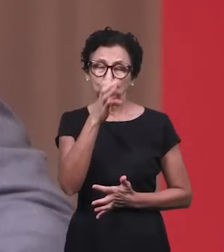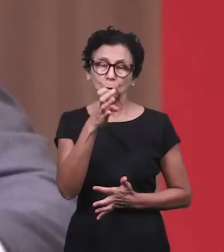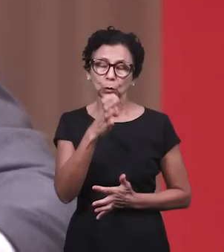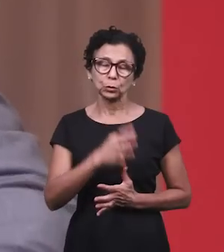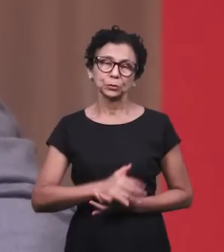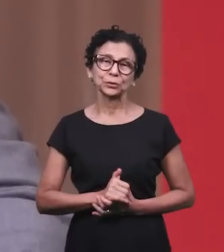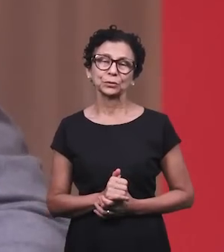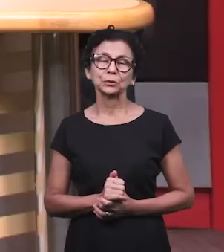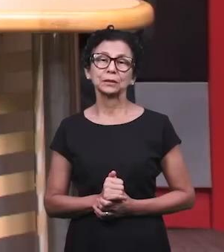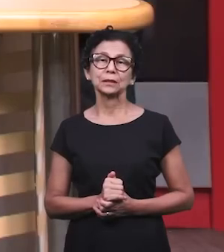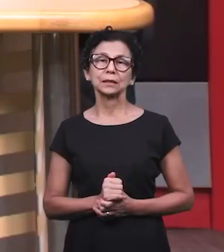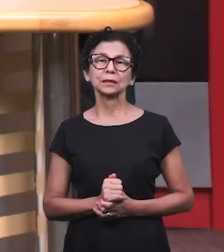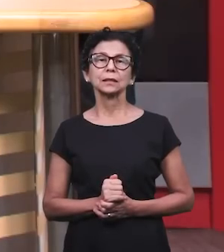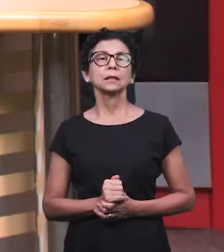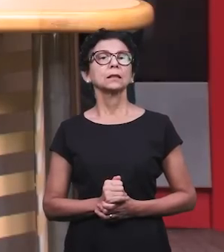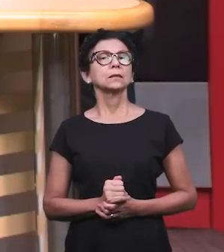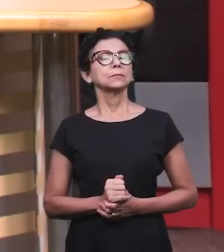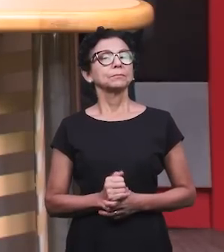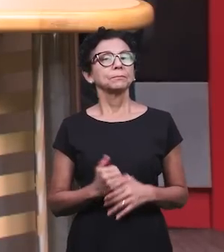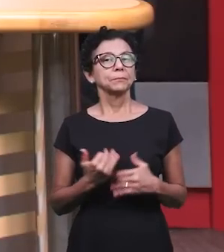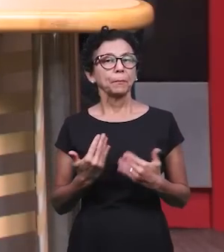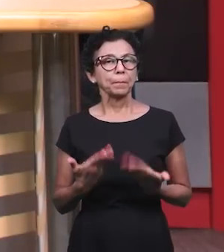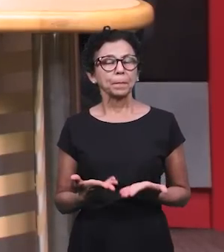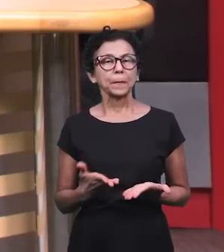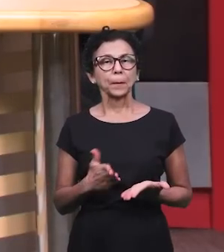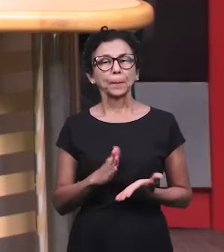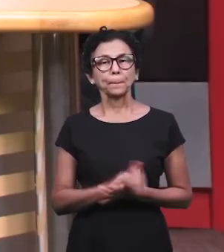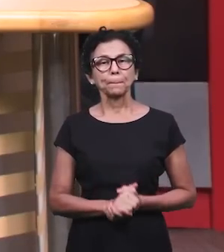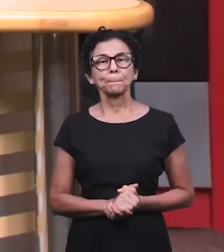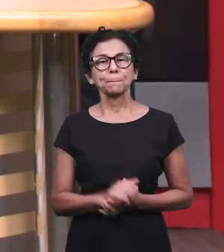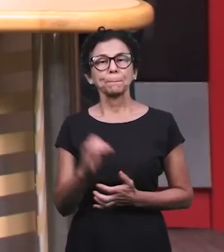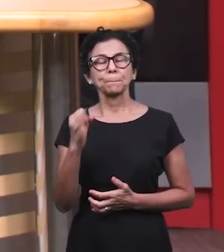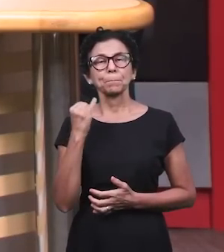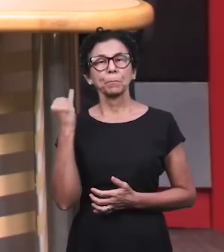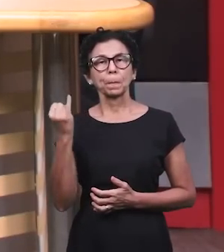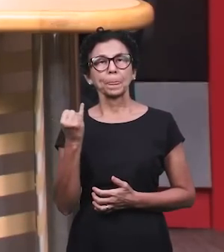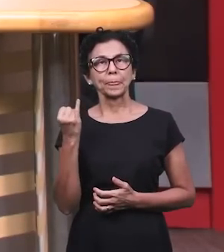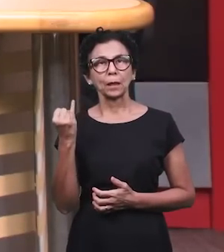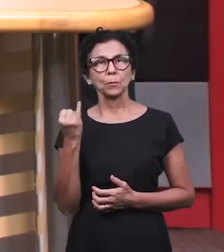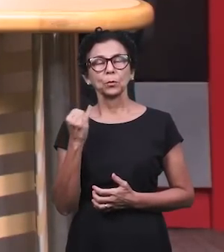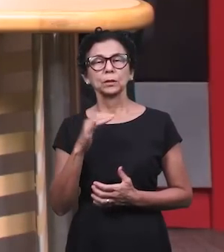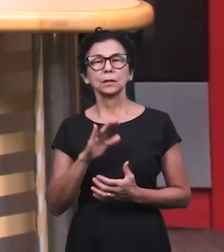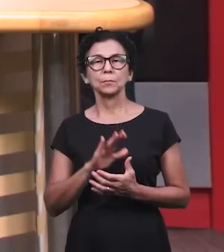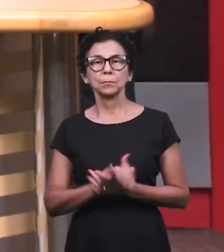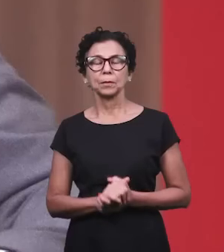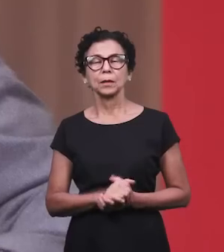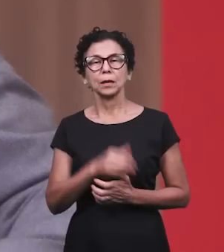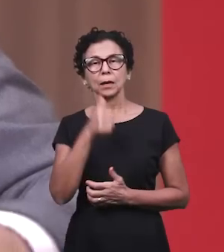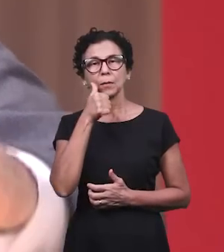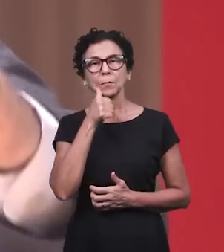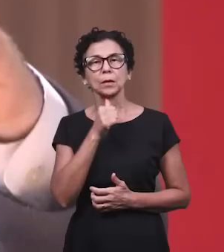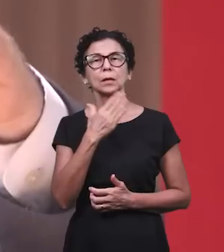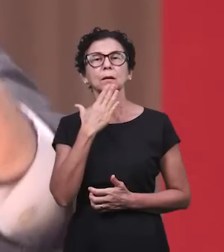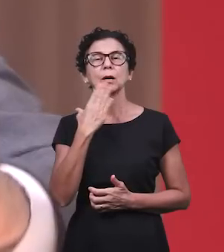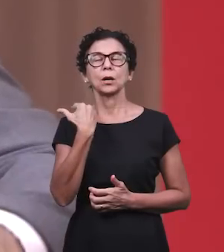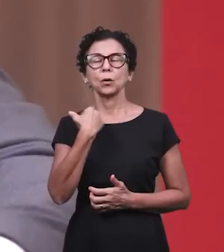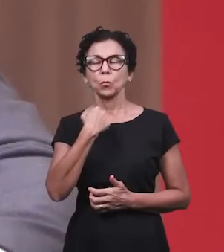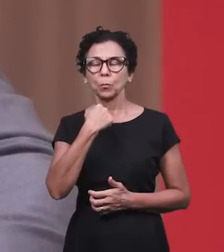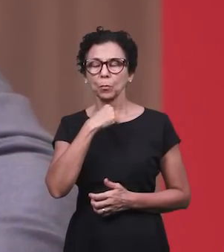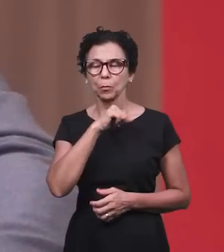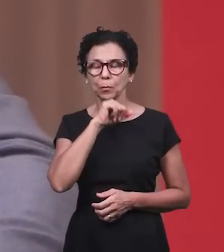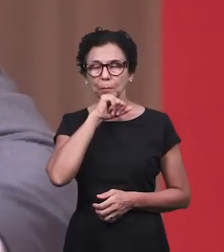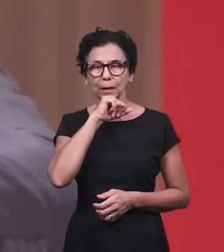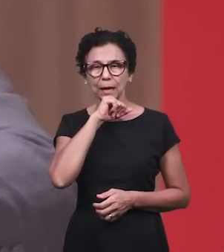filhos para a escola bíblica dominical, né? A classe do 0 a 3, a classe das crianças, a